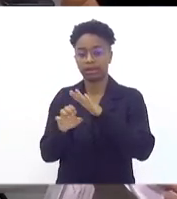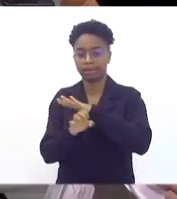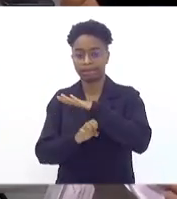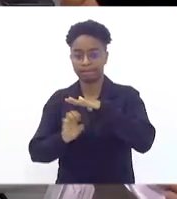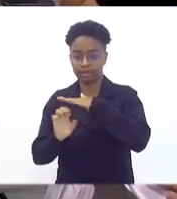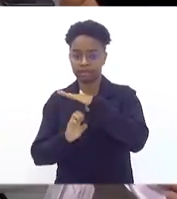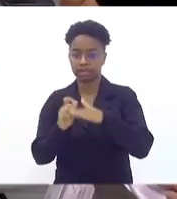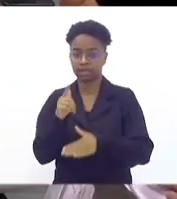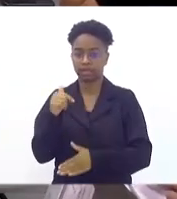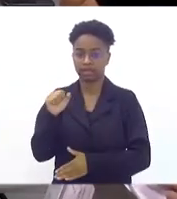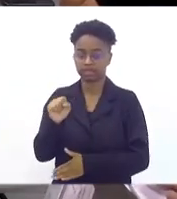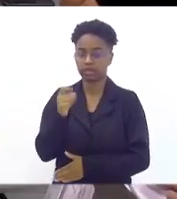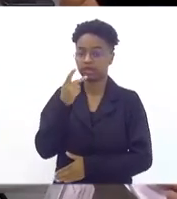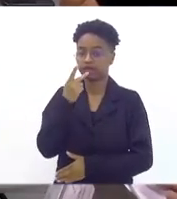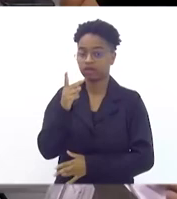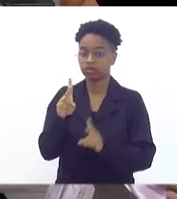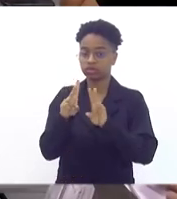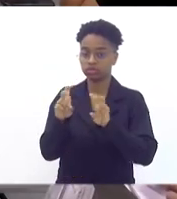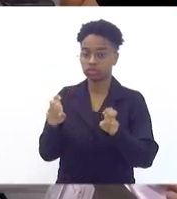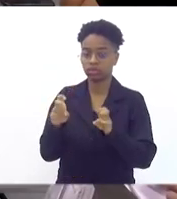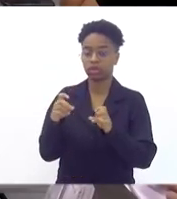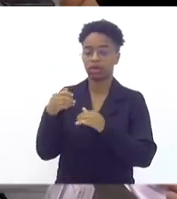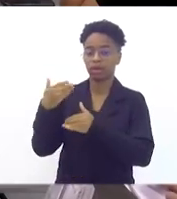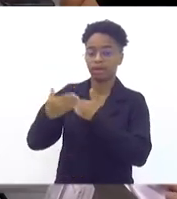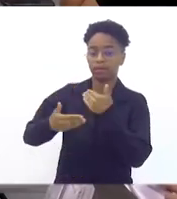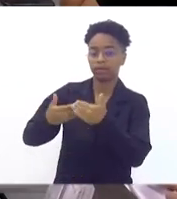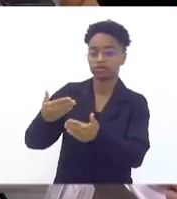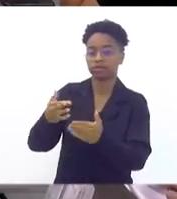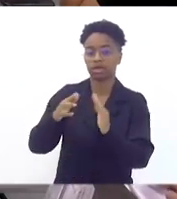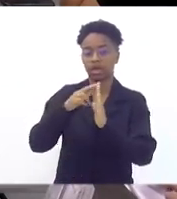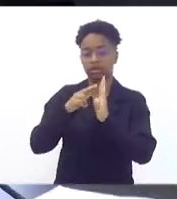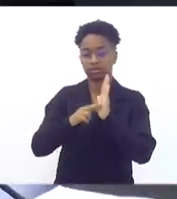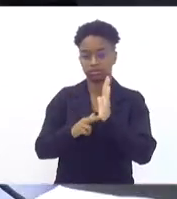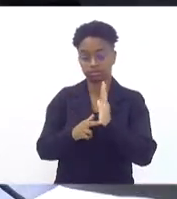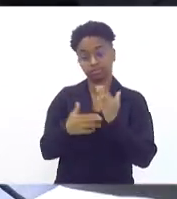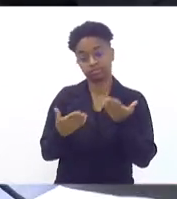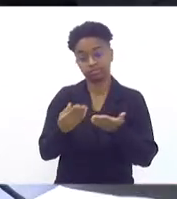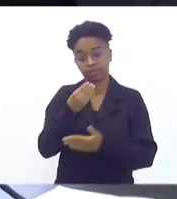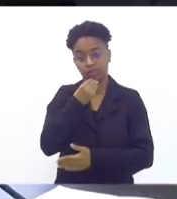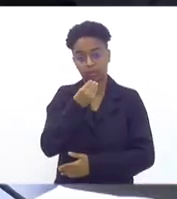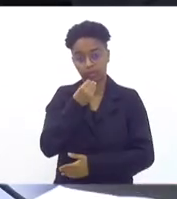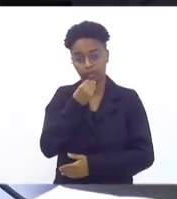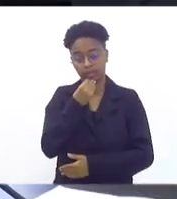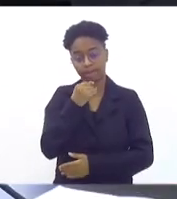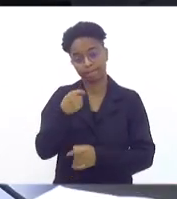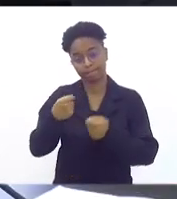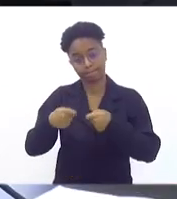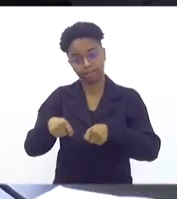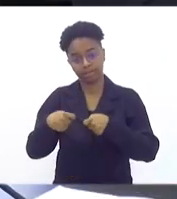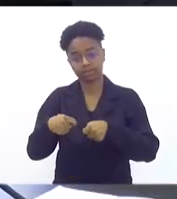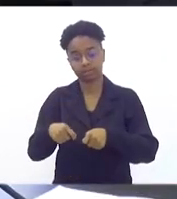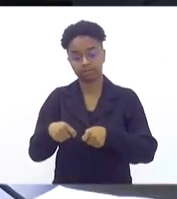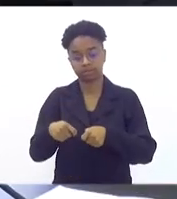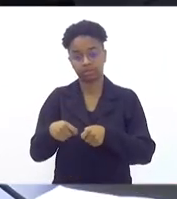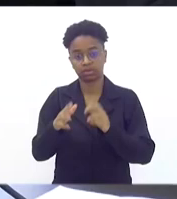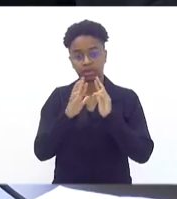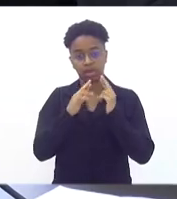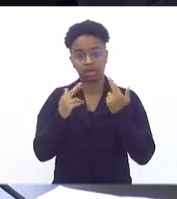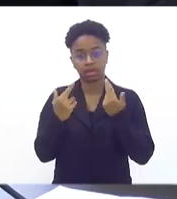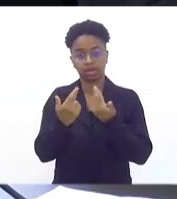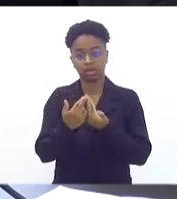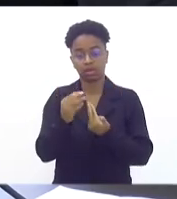considerações referentes ao processo regulatório E aí por Óbvio se fazia necessária auitiva